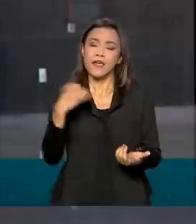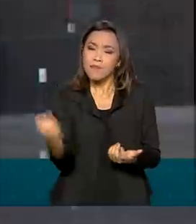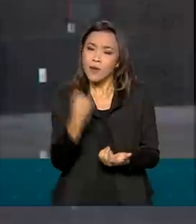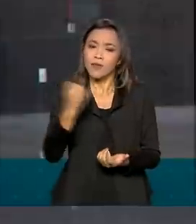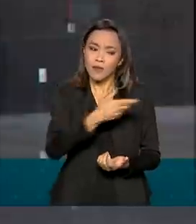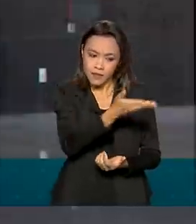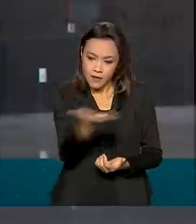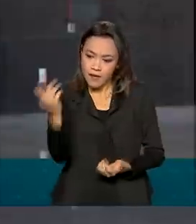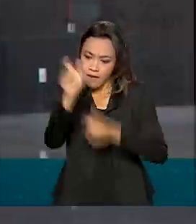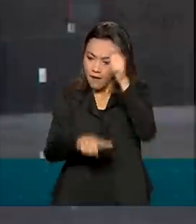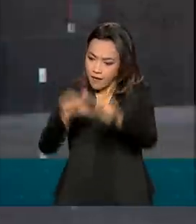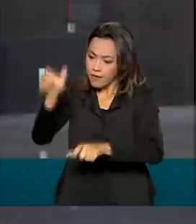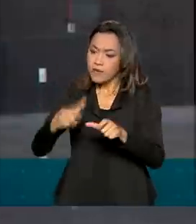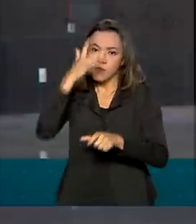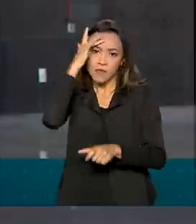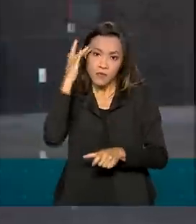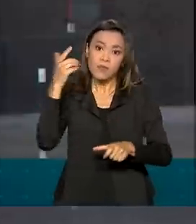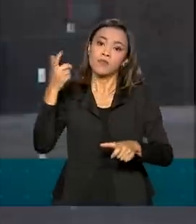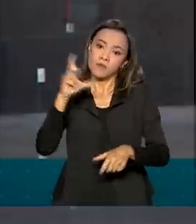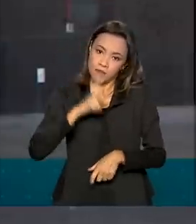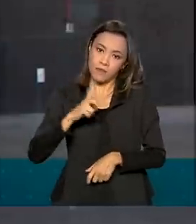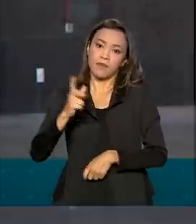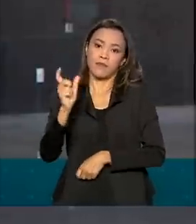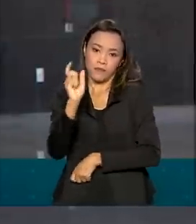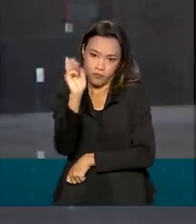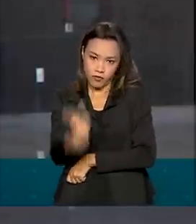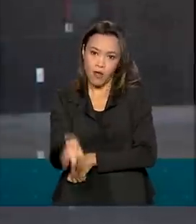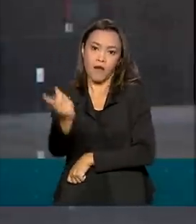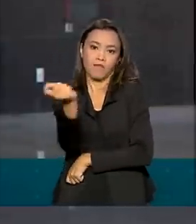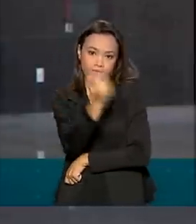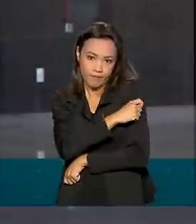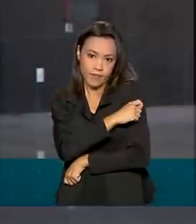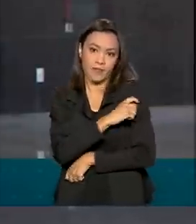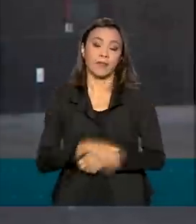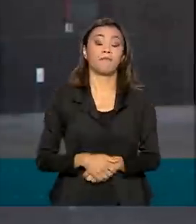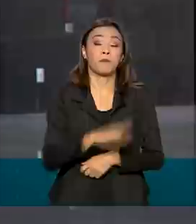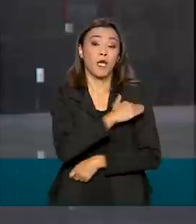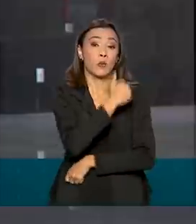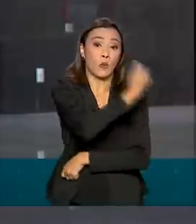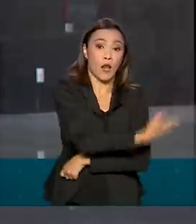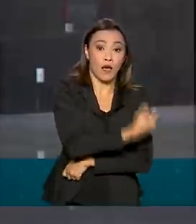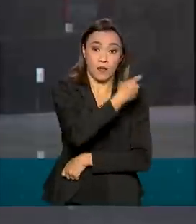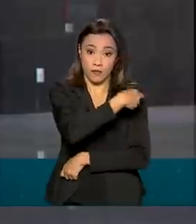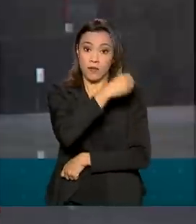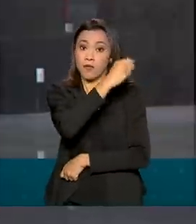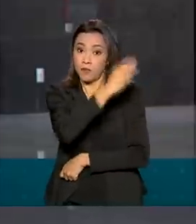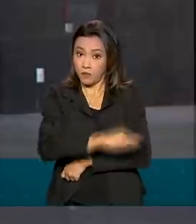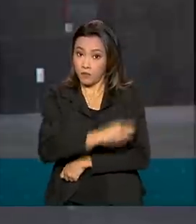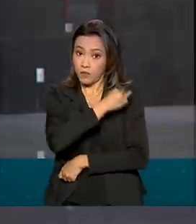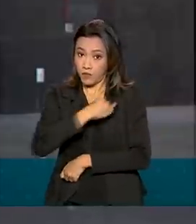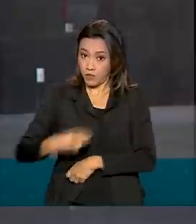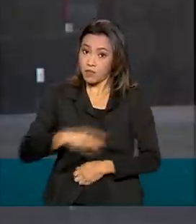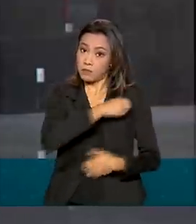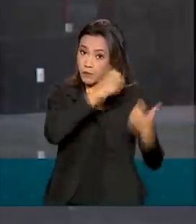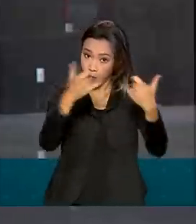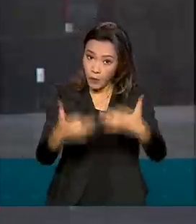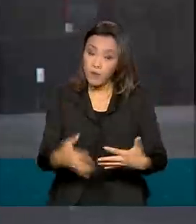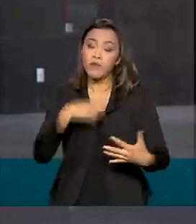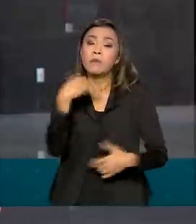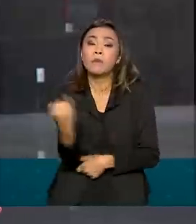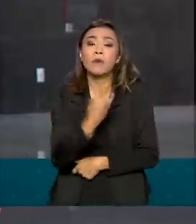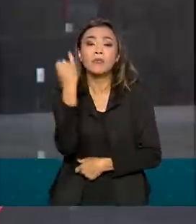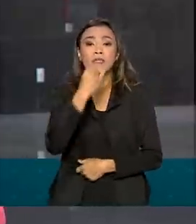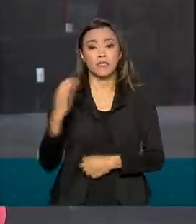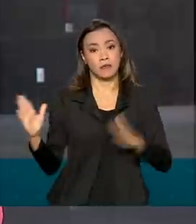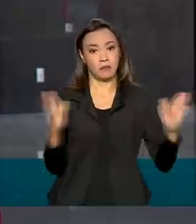estejam vacinados. Ao lado dele, o ministro da Infraestrutura, Tarcísio Gomes, ele explicou que esses trabalhadores eles foram fundamentais neste momento